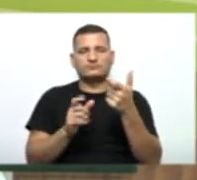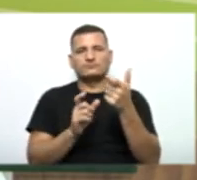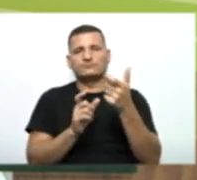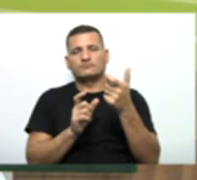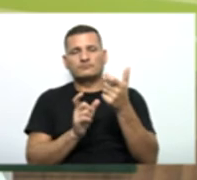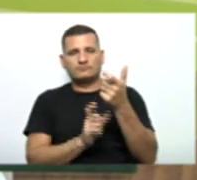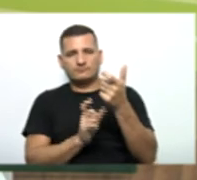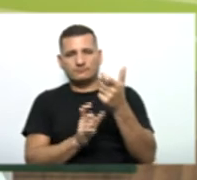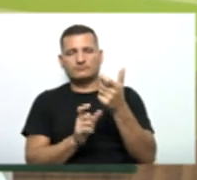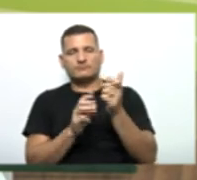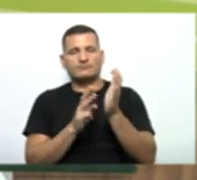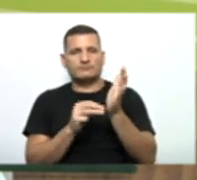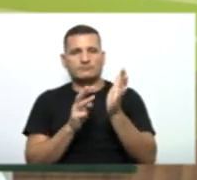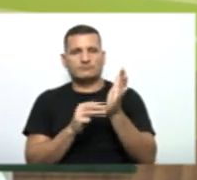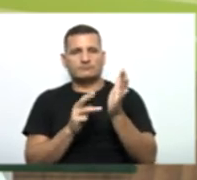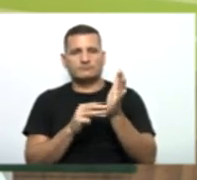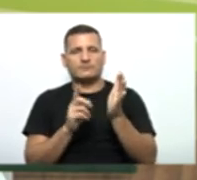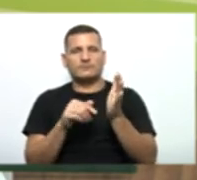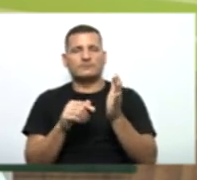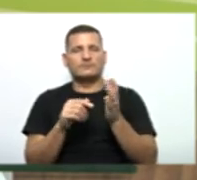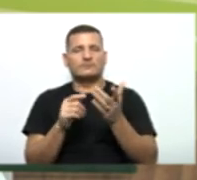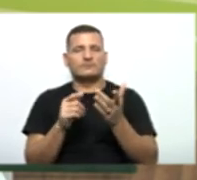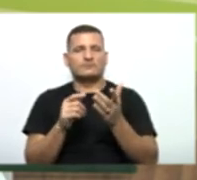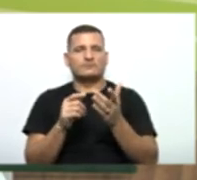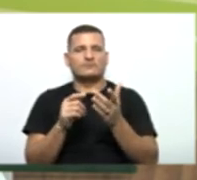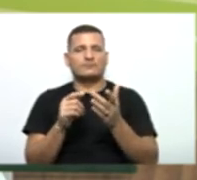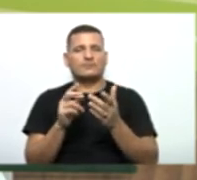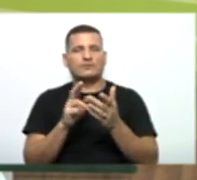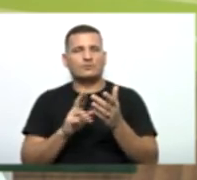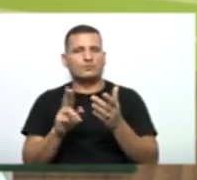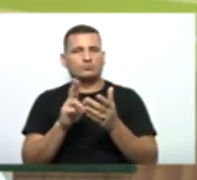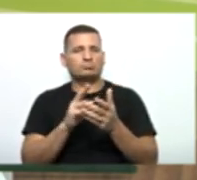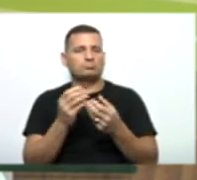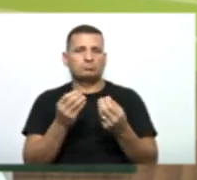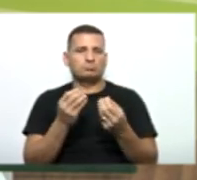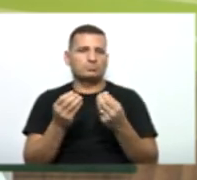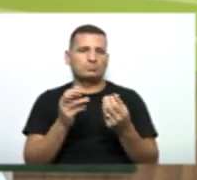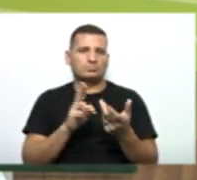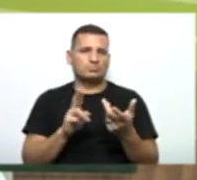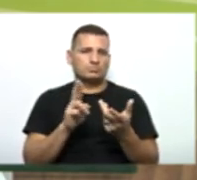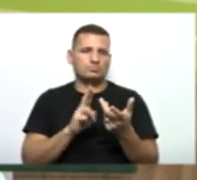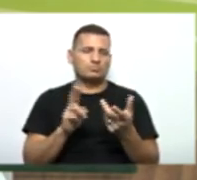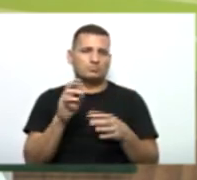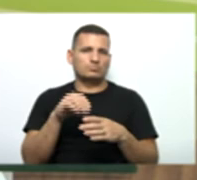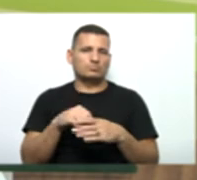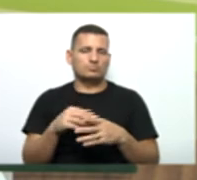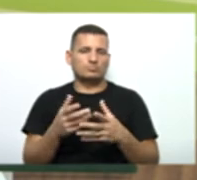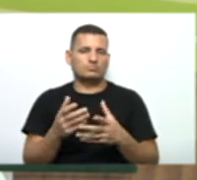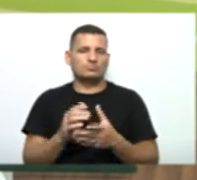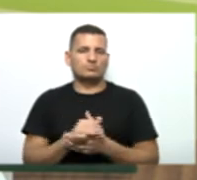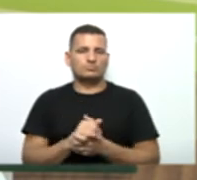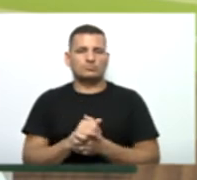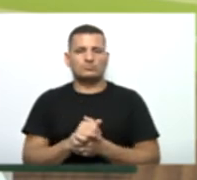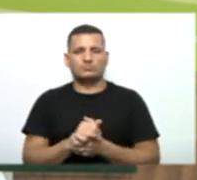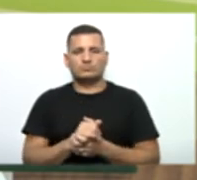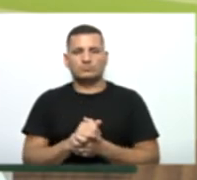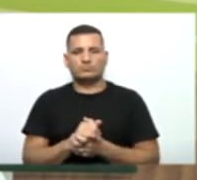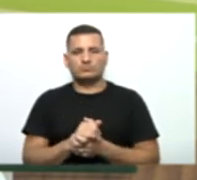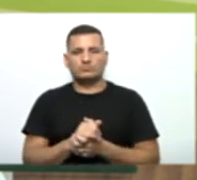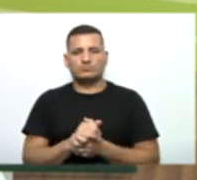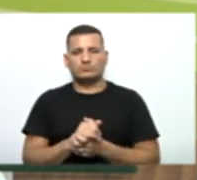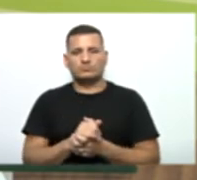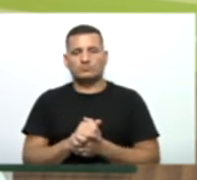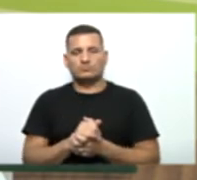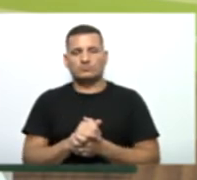as ações. Foi isso que a gente viu, né? Então, talvez possa não ter surgido nenhuma